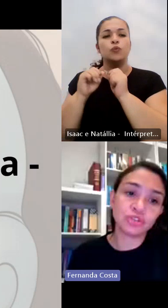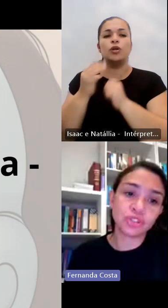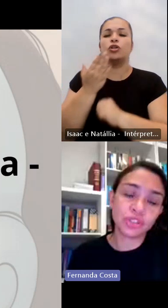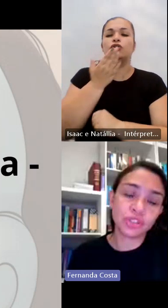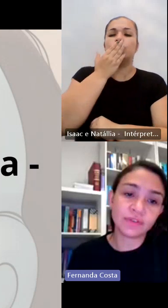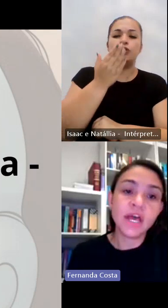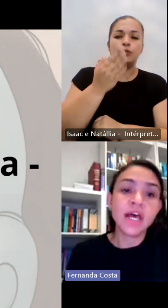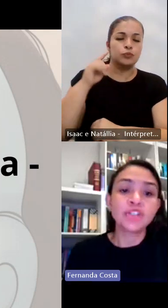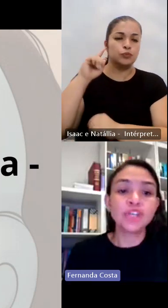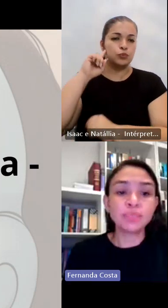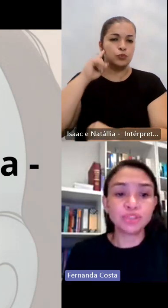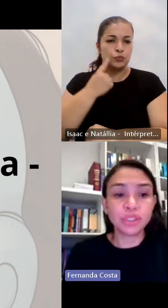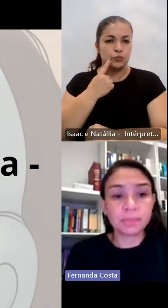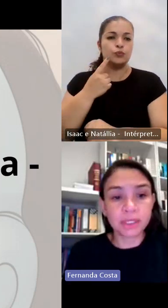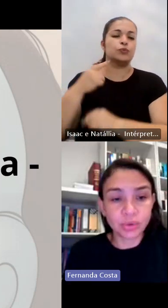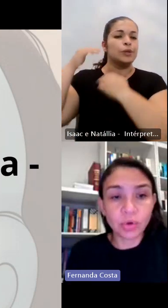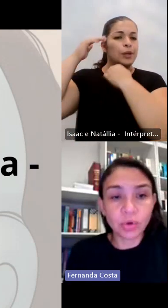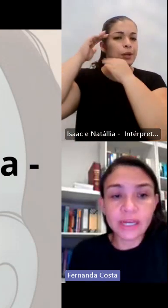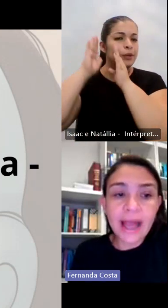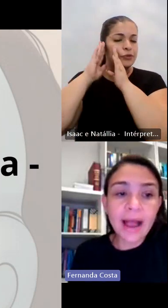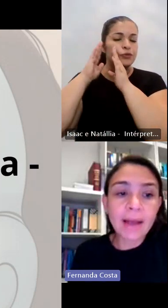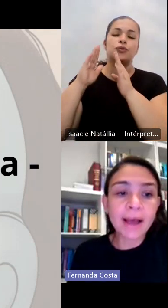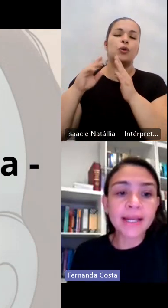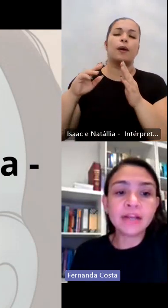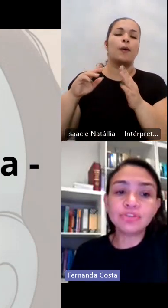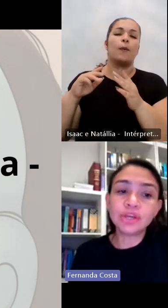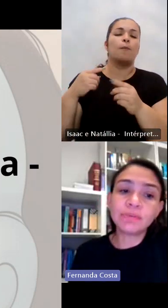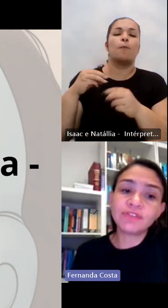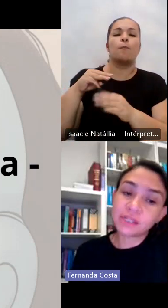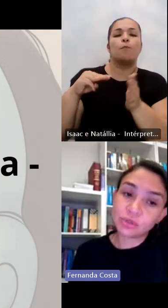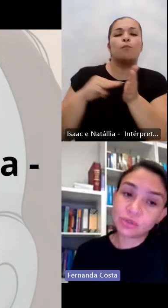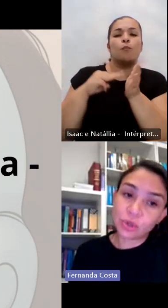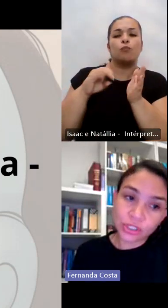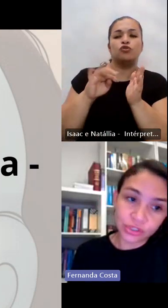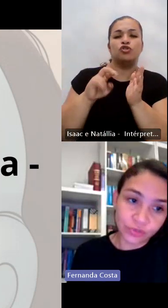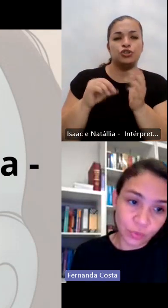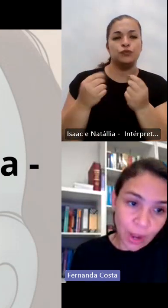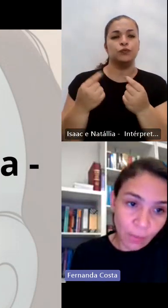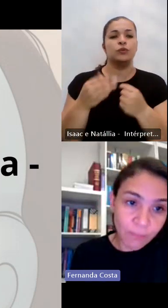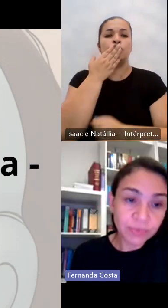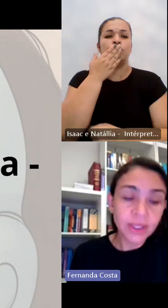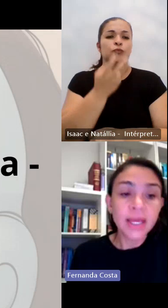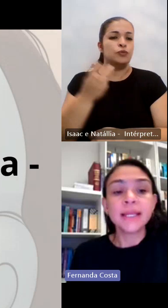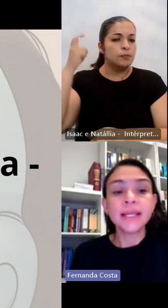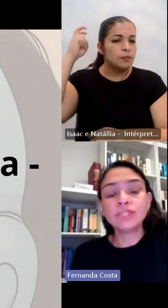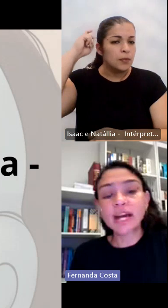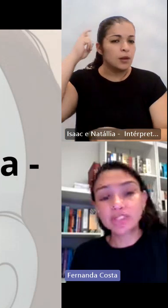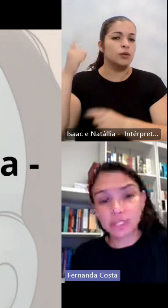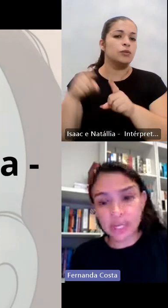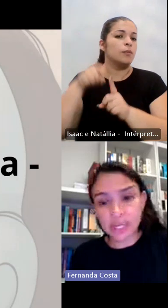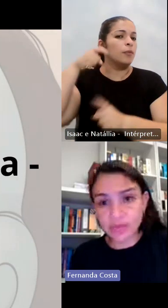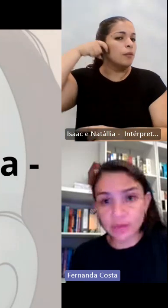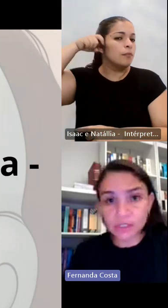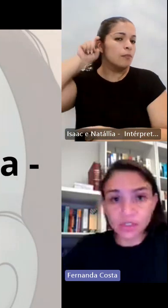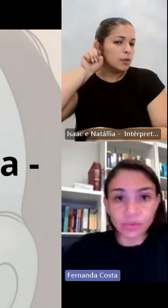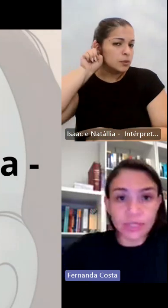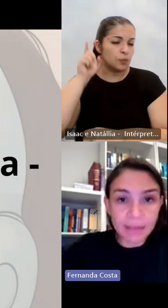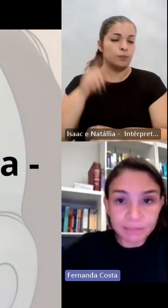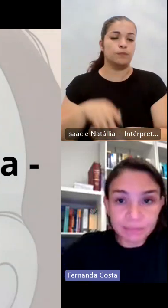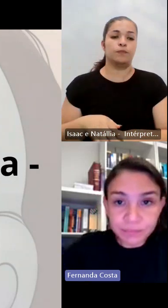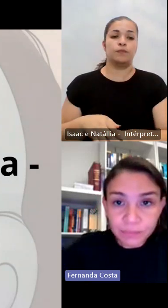perda auditiva, tipos de implante coclear, aparelhos de amplificação sonora individual. Na unidade 3,